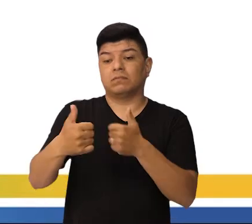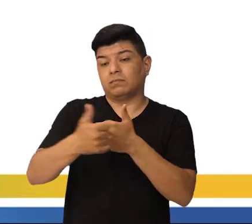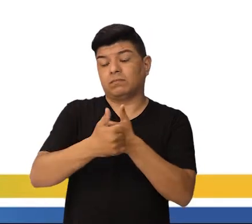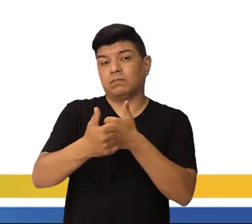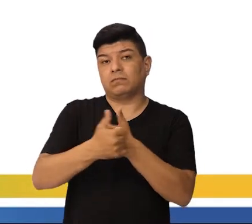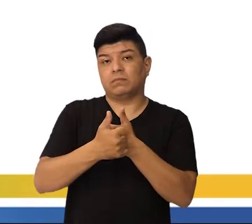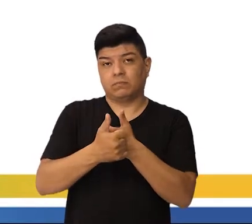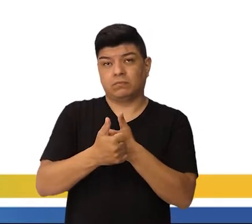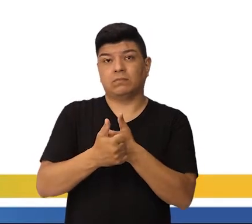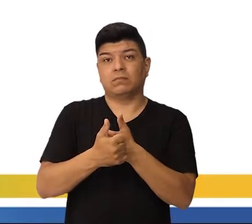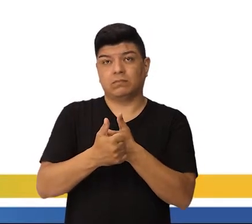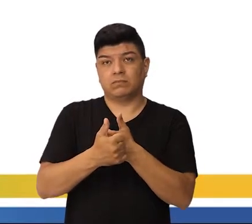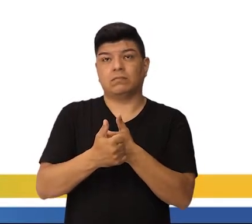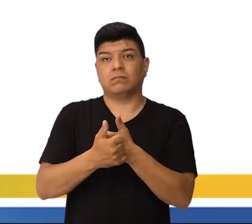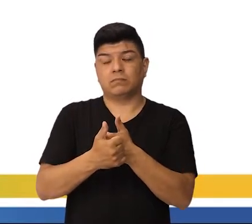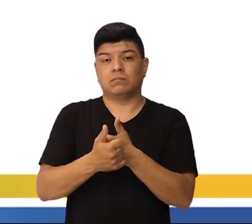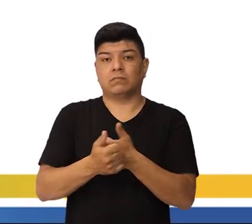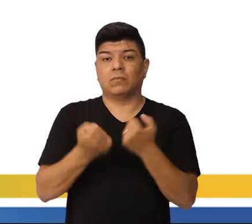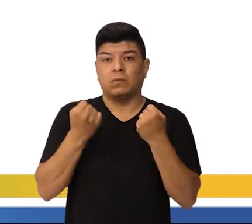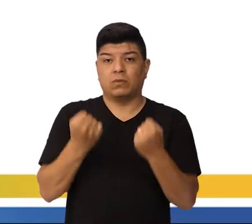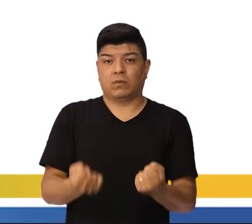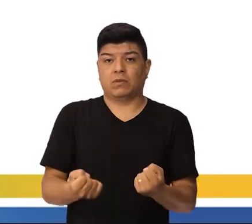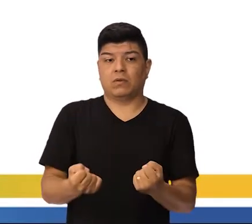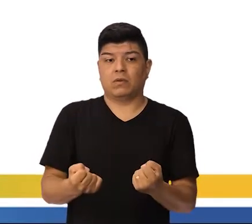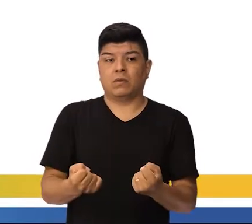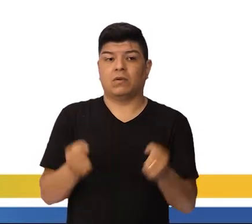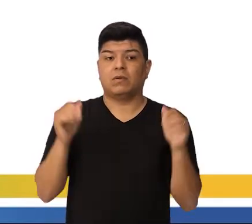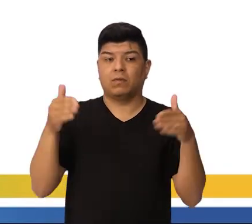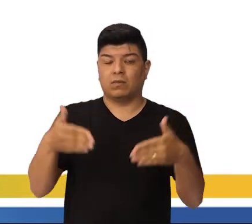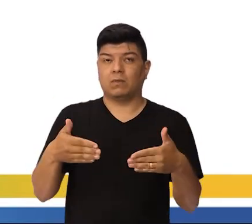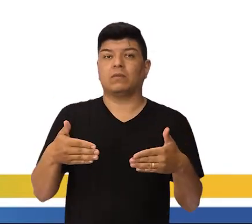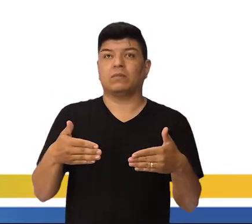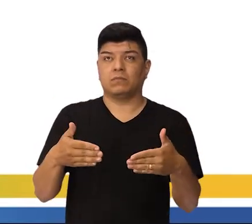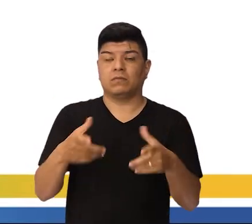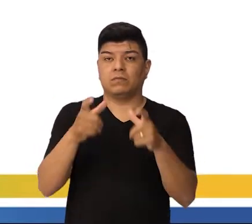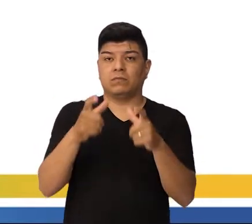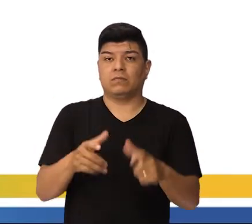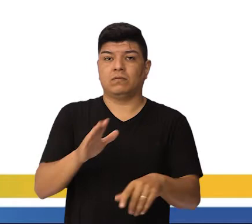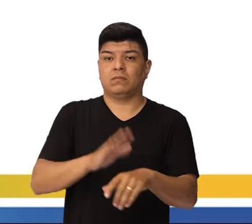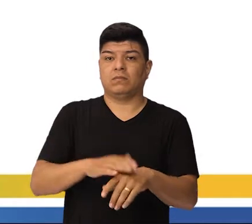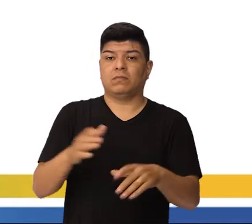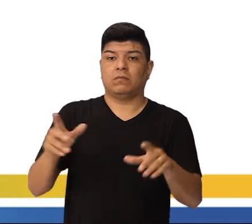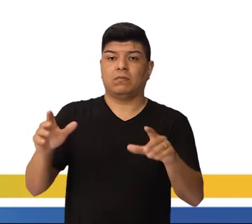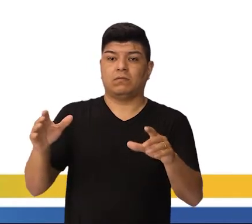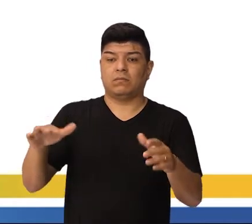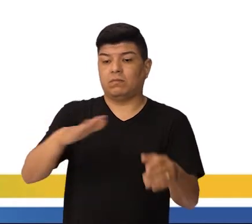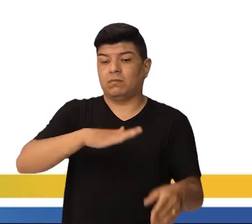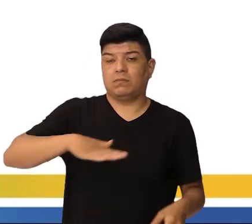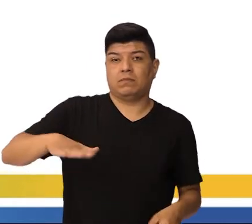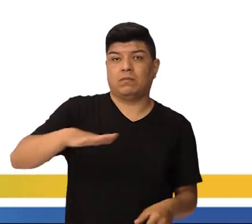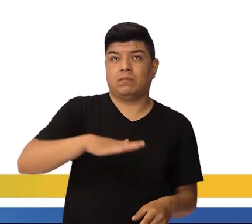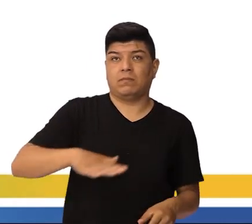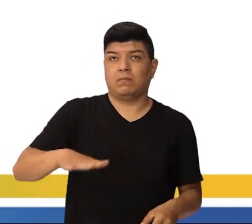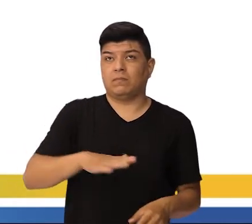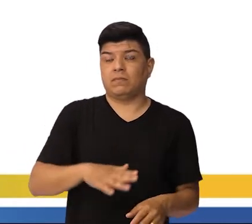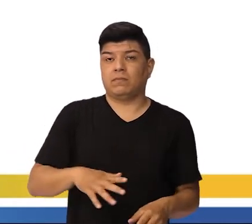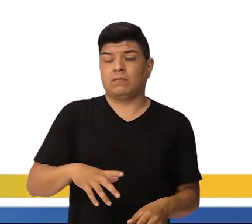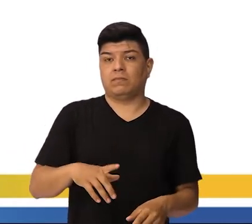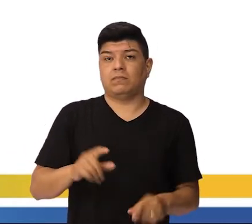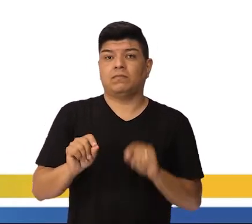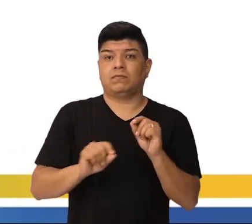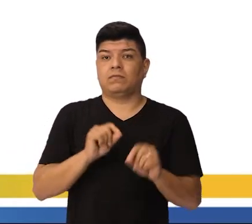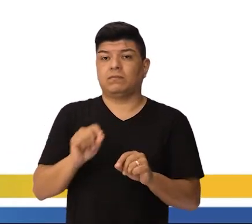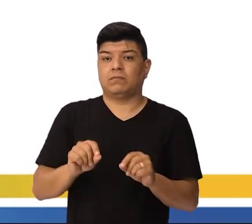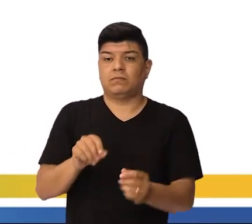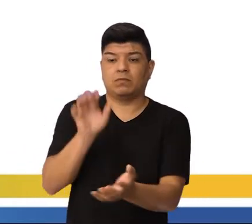tem maior peso concentrado aonde estão as regiões mais baixas. E eu tenho a ilustração exatamente de